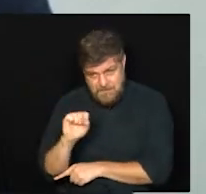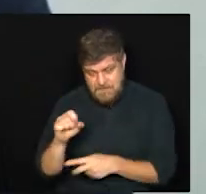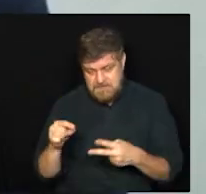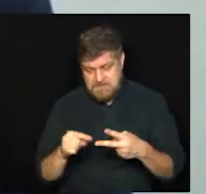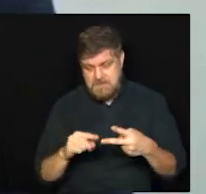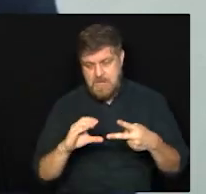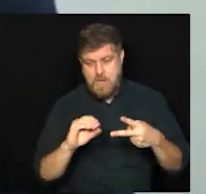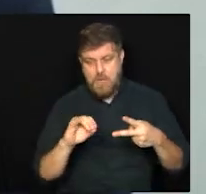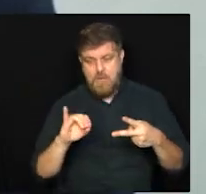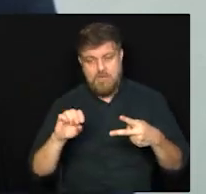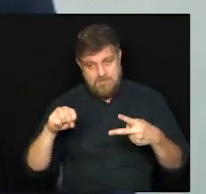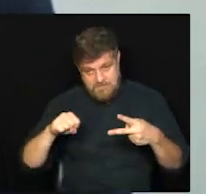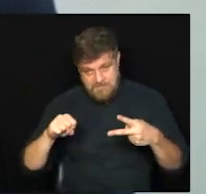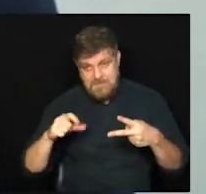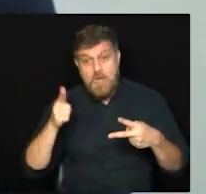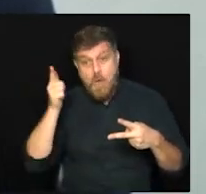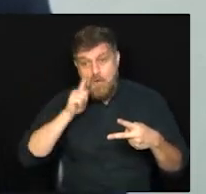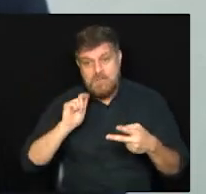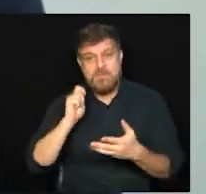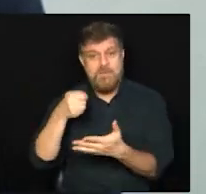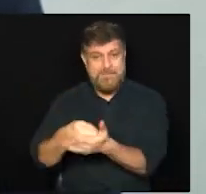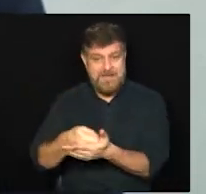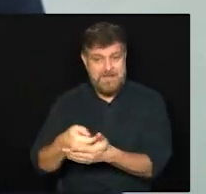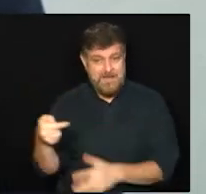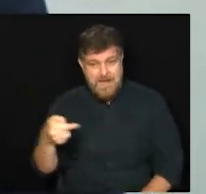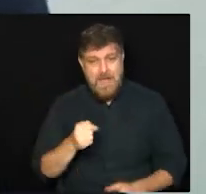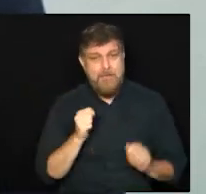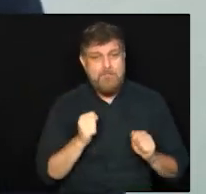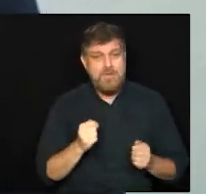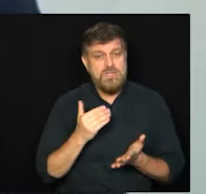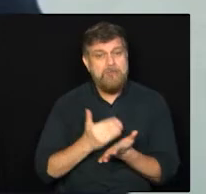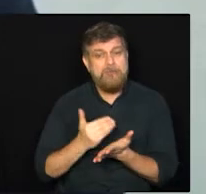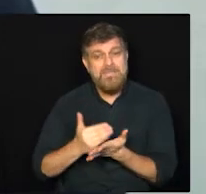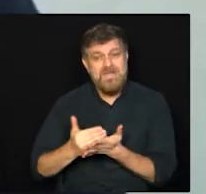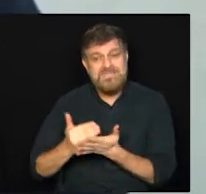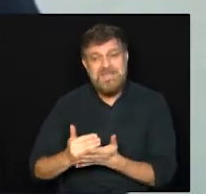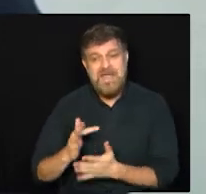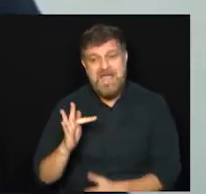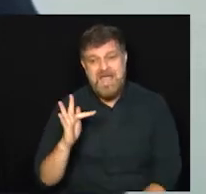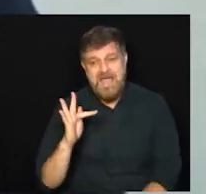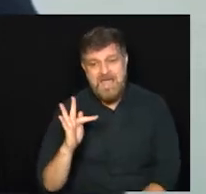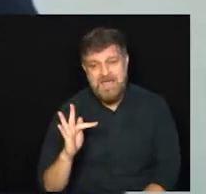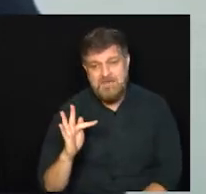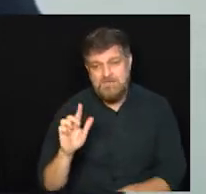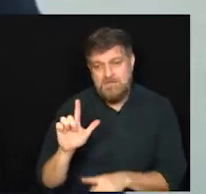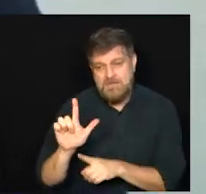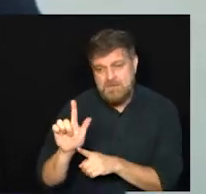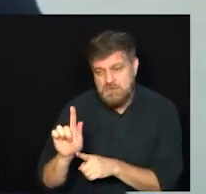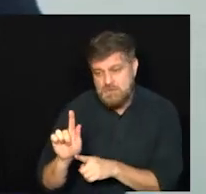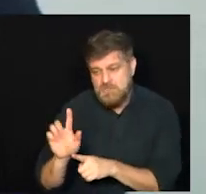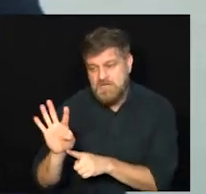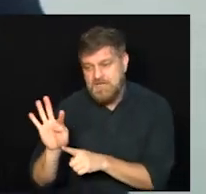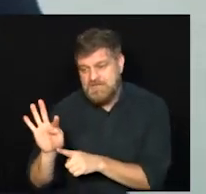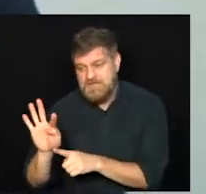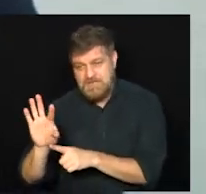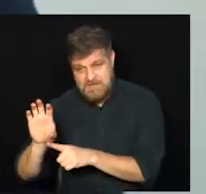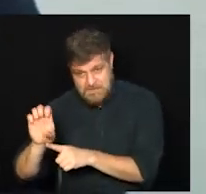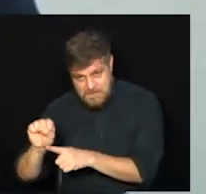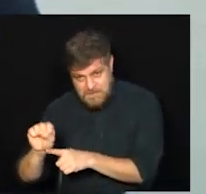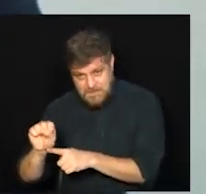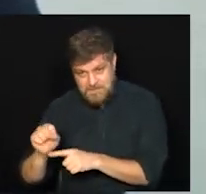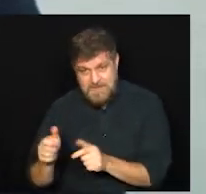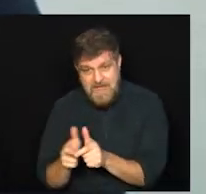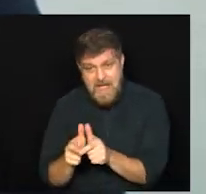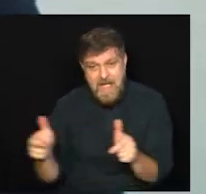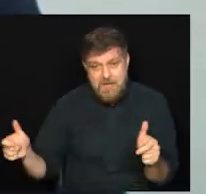PERS também permite o parcelamento sobre FGTS, que também é um tributo que a grande maioria dos